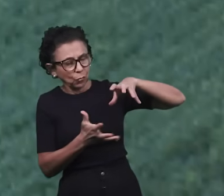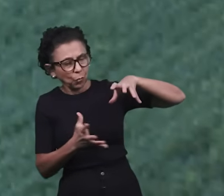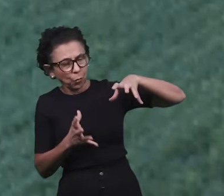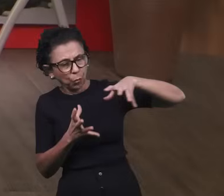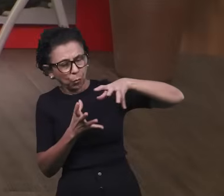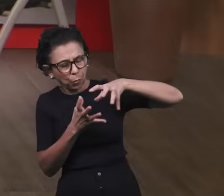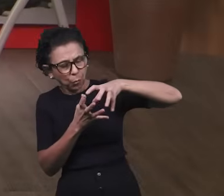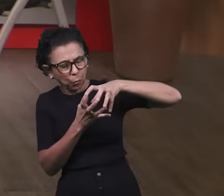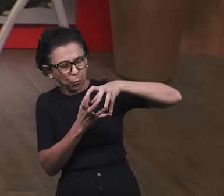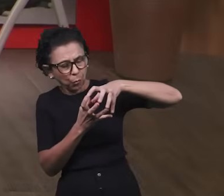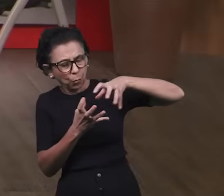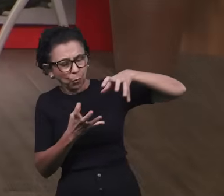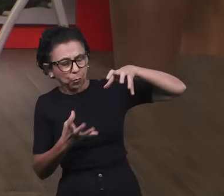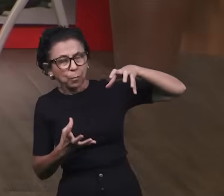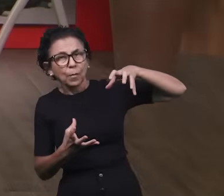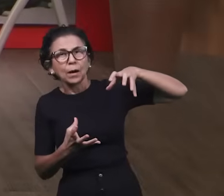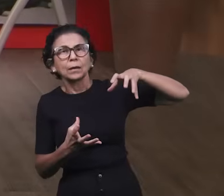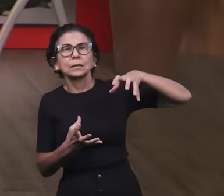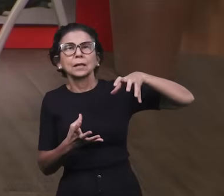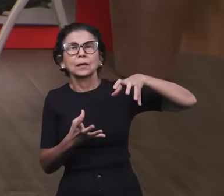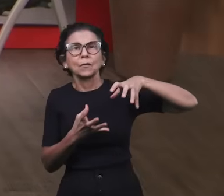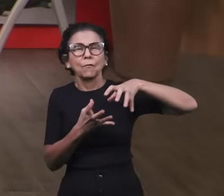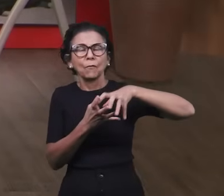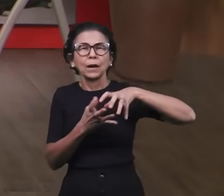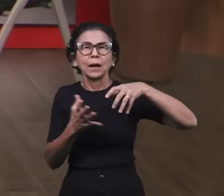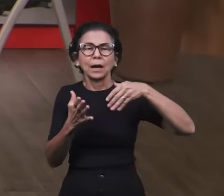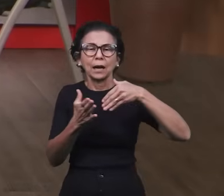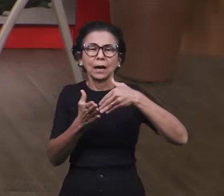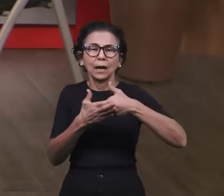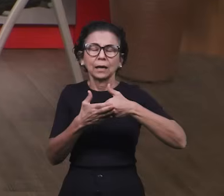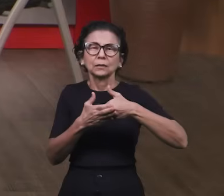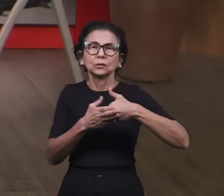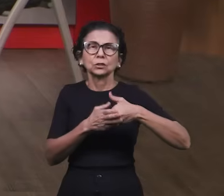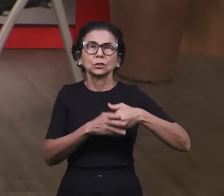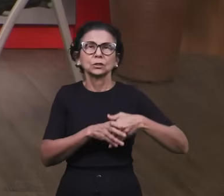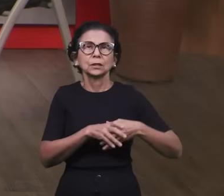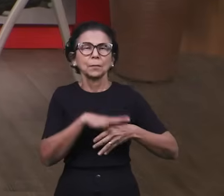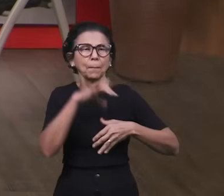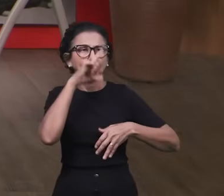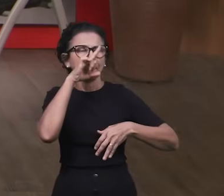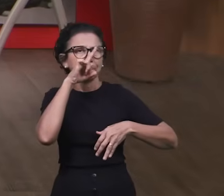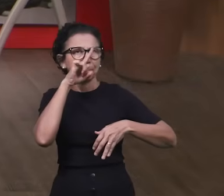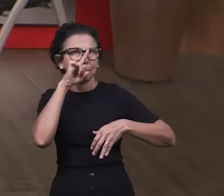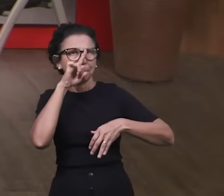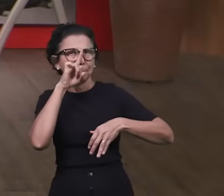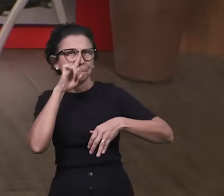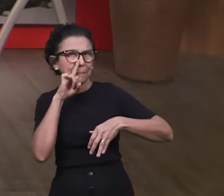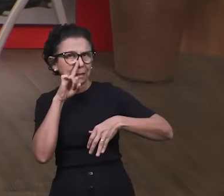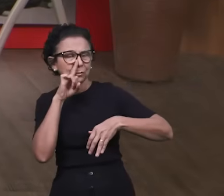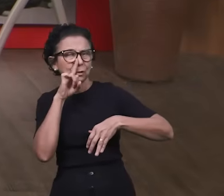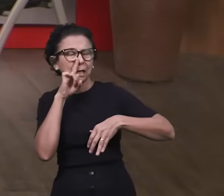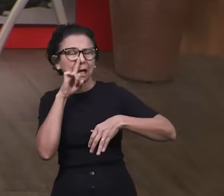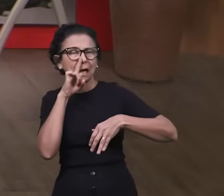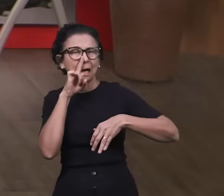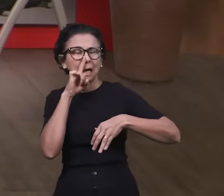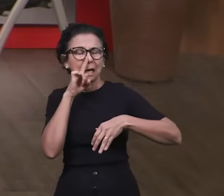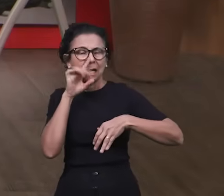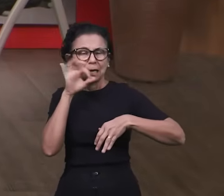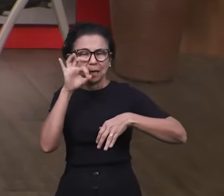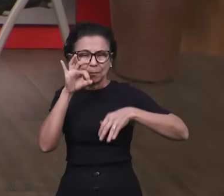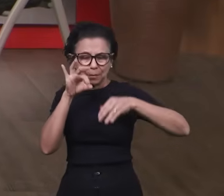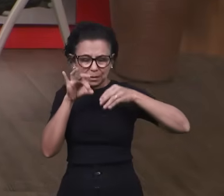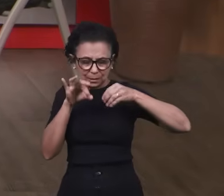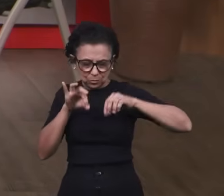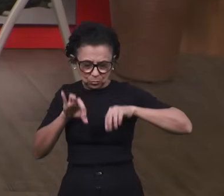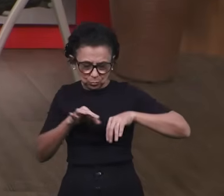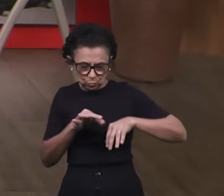produzindo essa cera para fazer o favo, para a rainha colocar o ovo. É isso aí. Aí essa daí